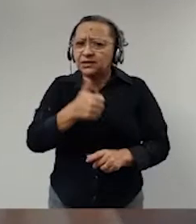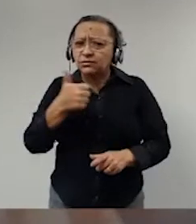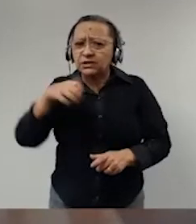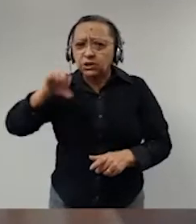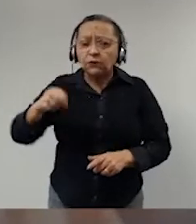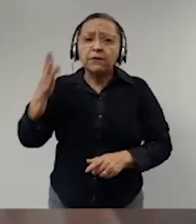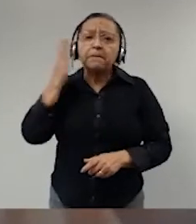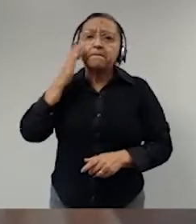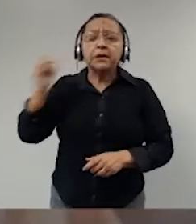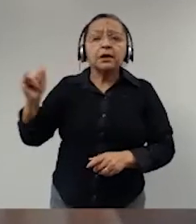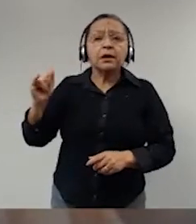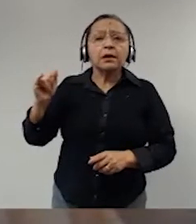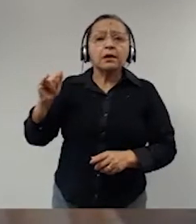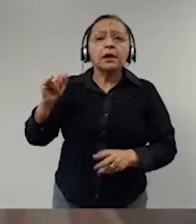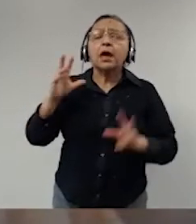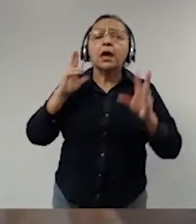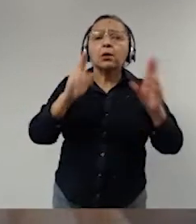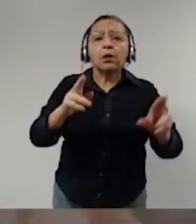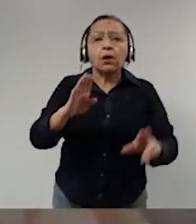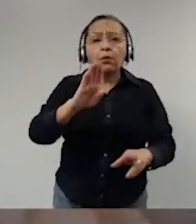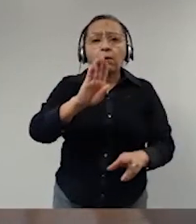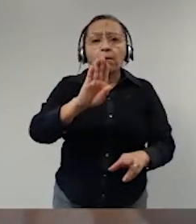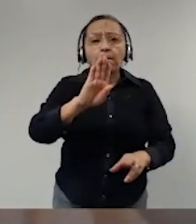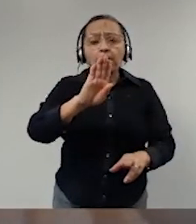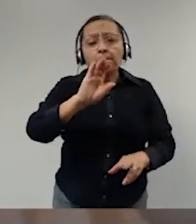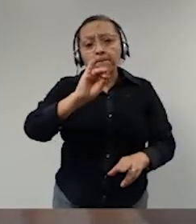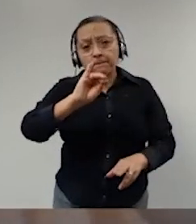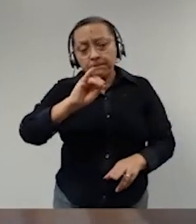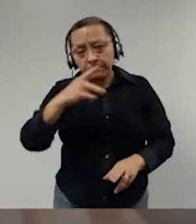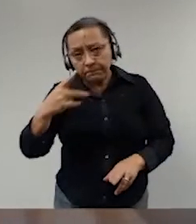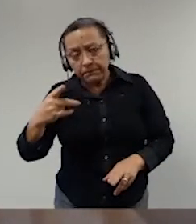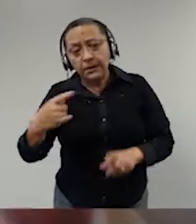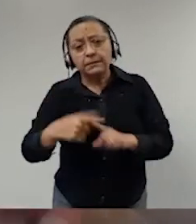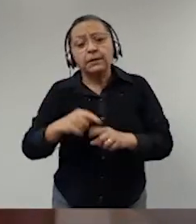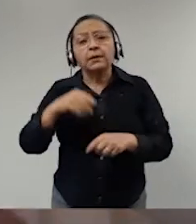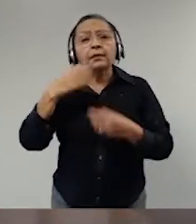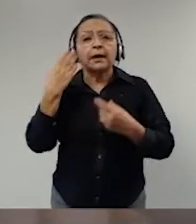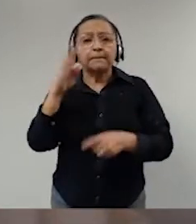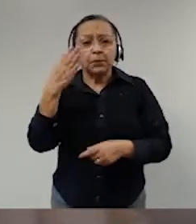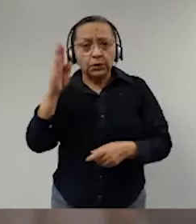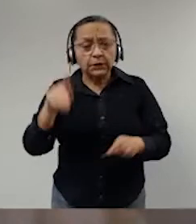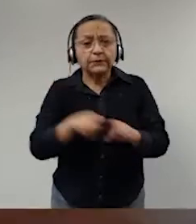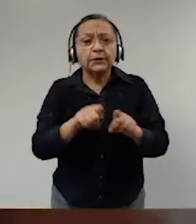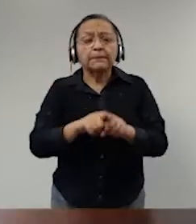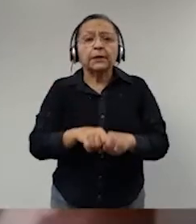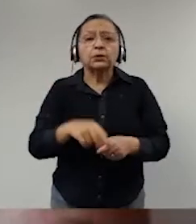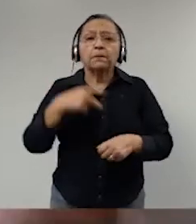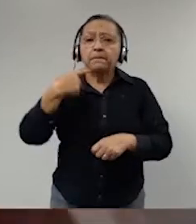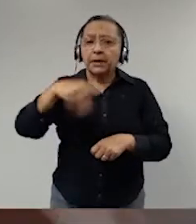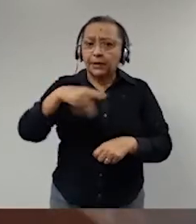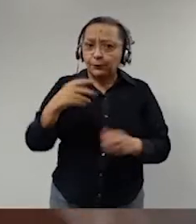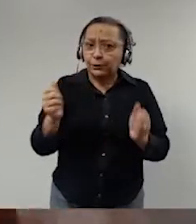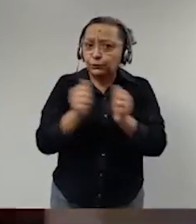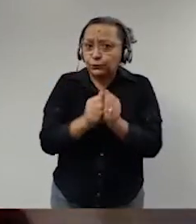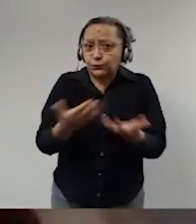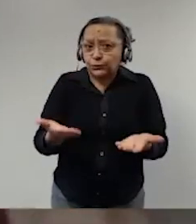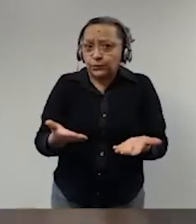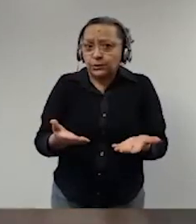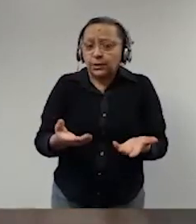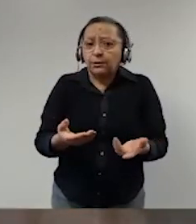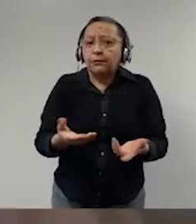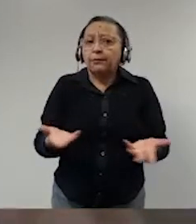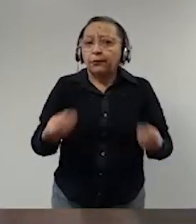ao PIB do Uruguai sozinho ou da Bolívia e do Paraguai juntos. Então, a CUFA tenta ressignificar esses territórios, formar